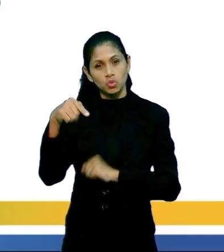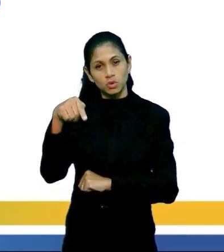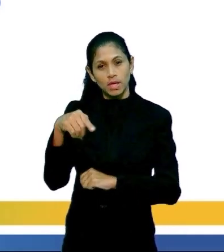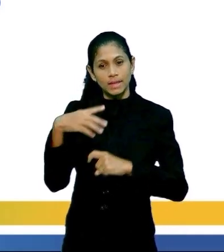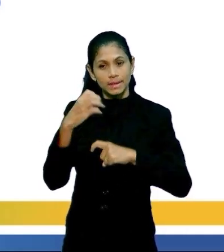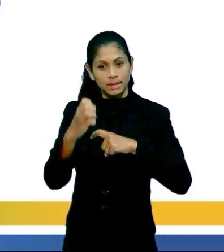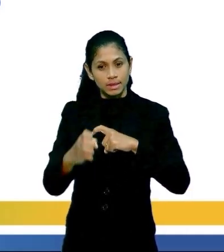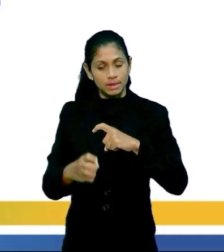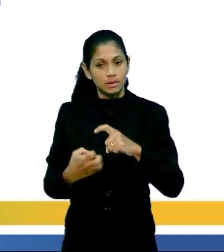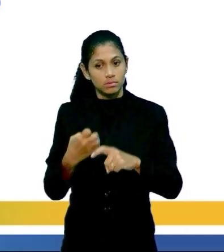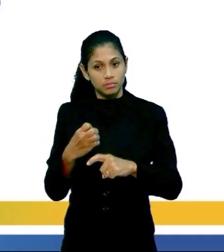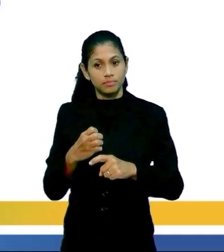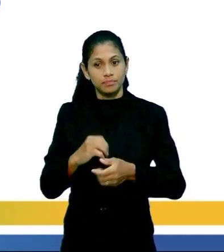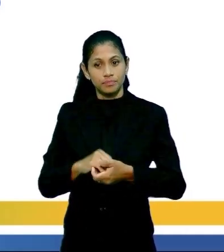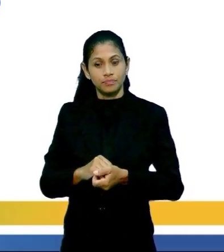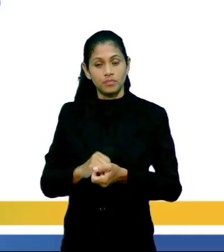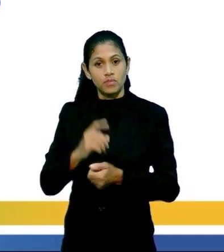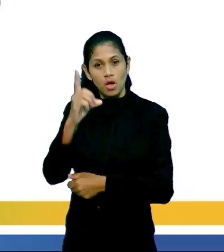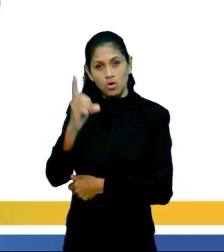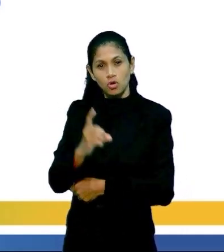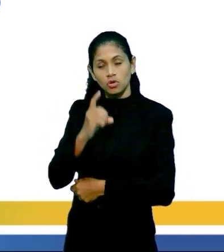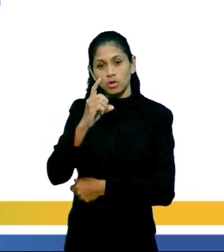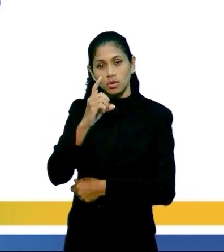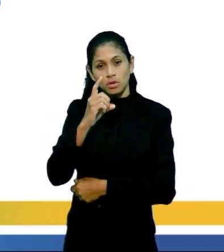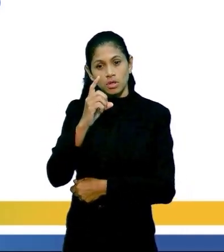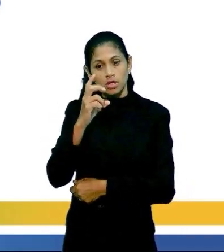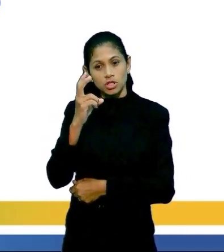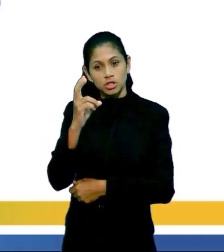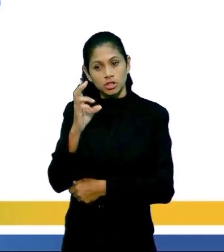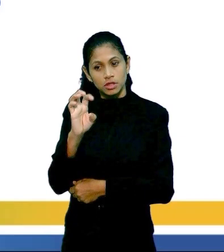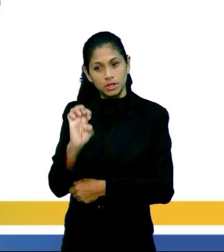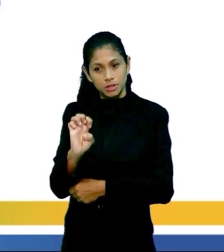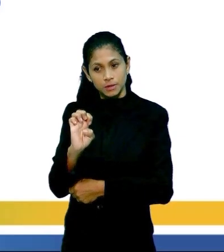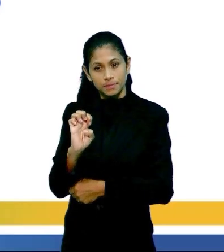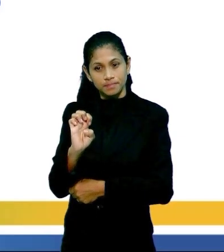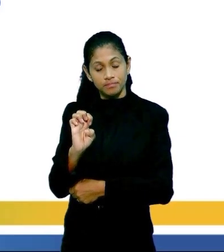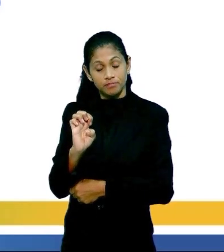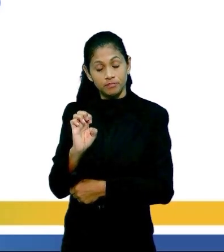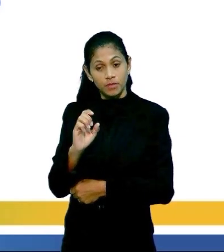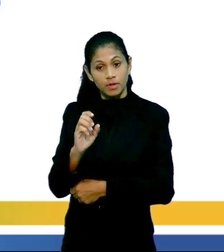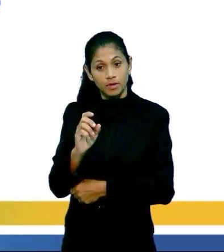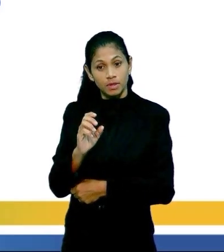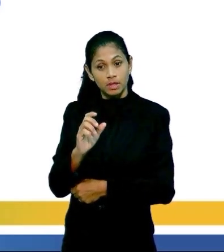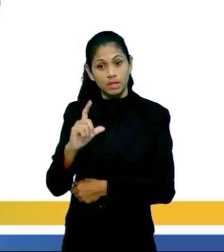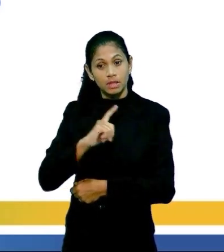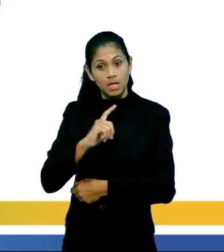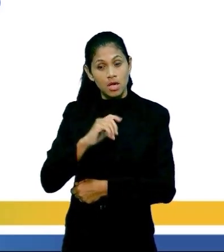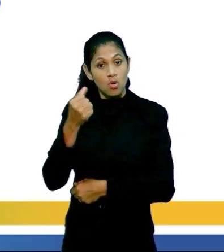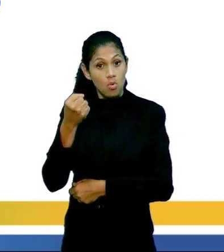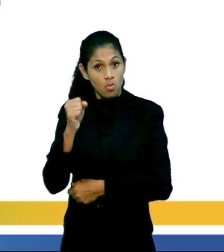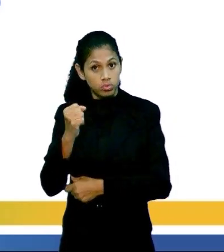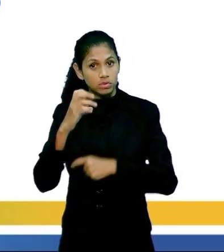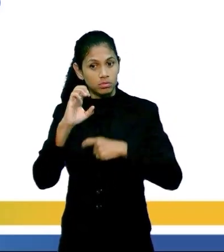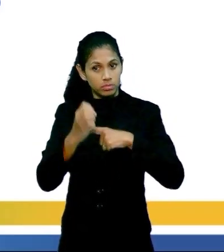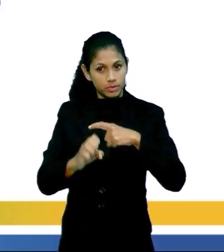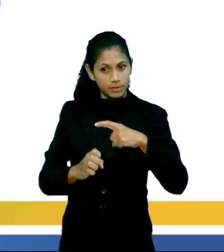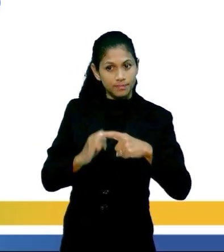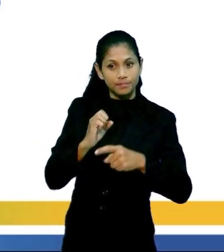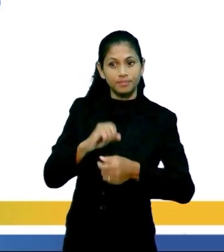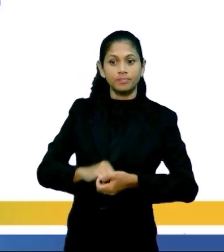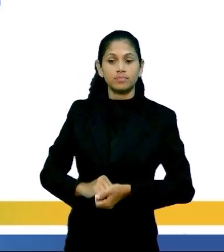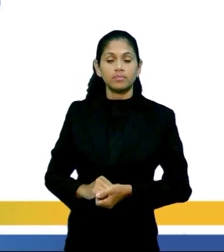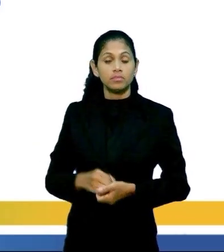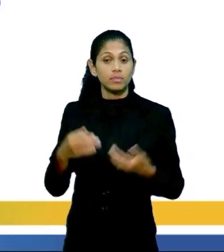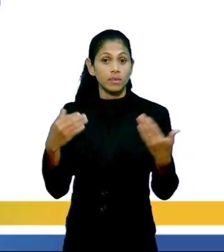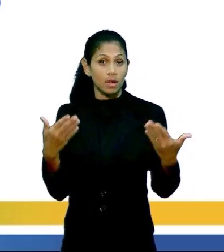Estou representando o átomo de xenônio, que disse que tem 8 elétrons na última camada, então está aí representado os 8.